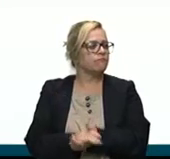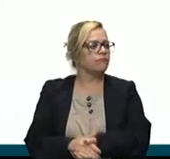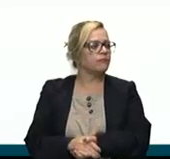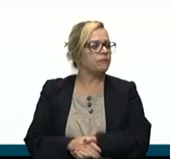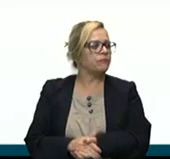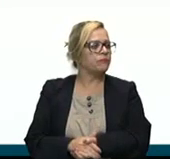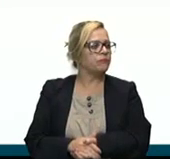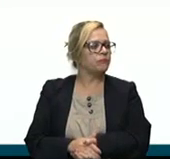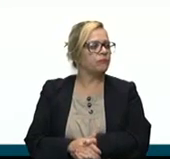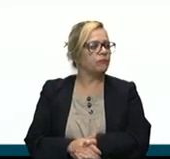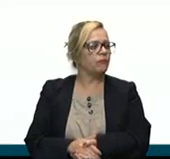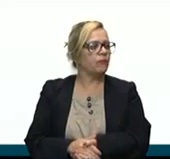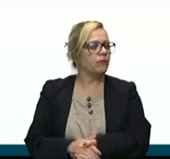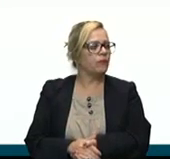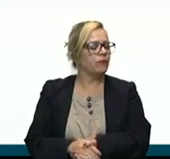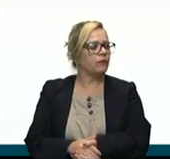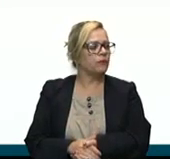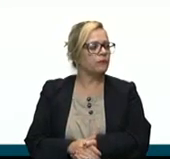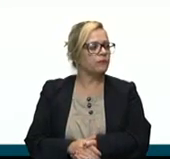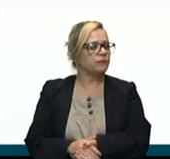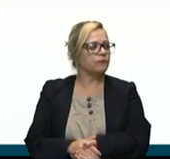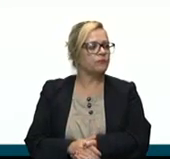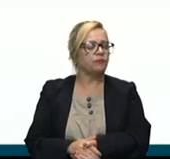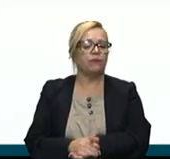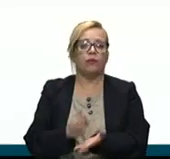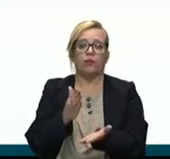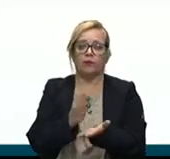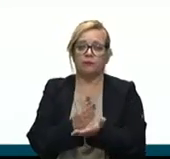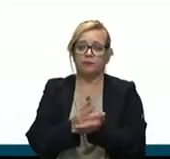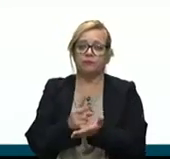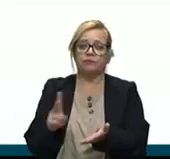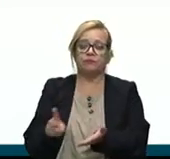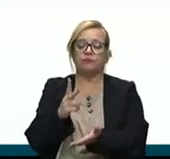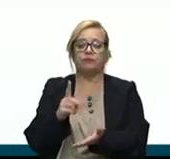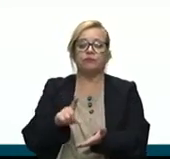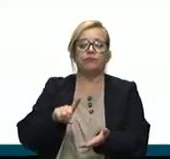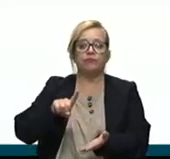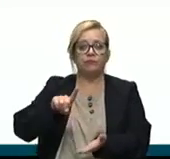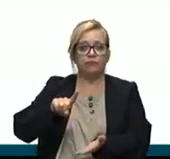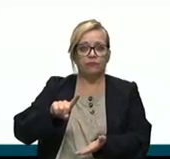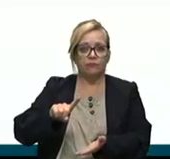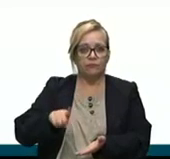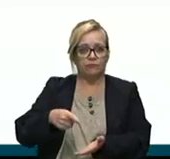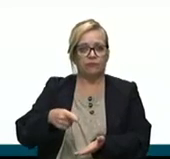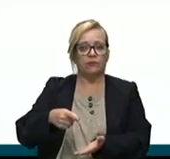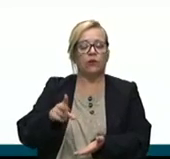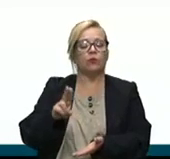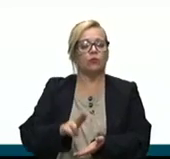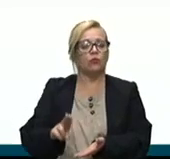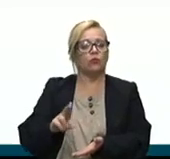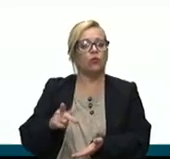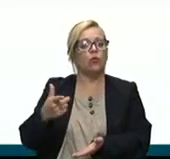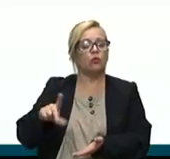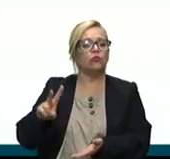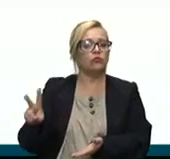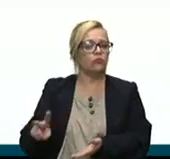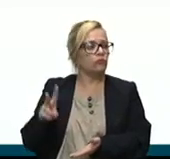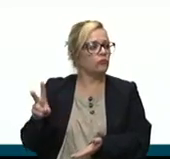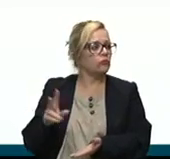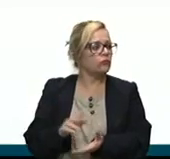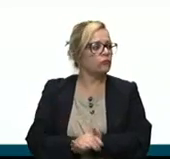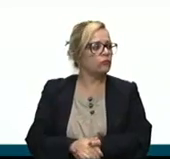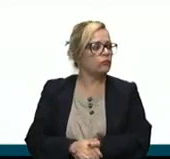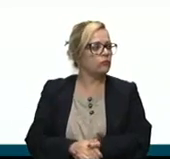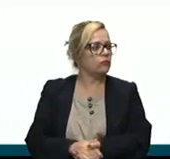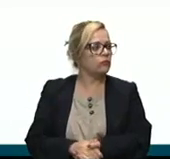ordenados, nós digitamos o valor, a vírgula da calculadora e o outro valor. Então, eu tenho aqui, por